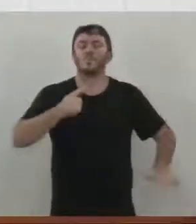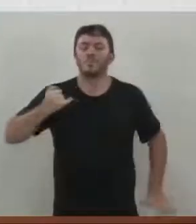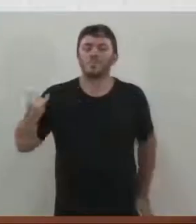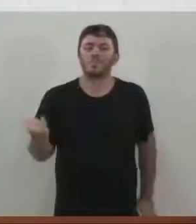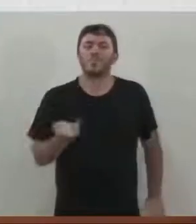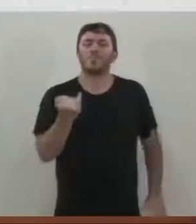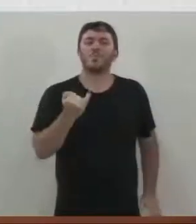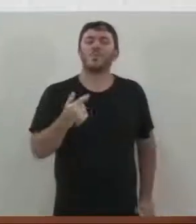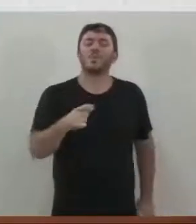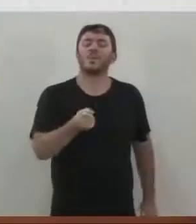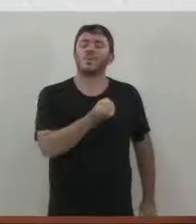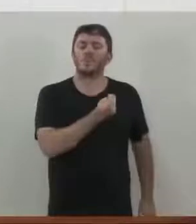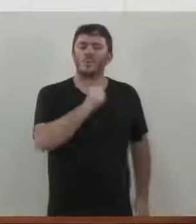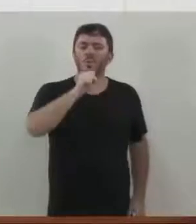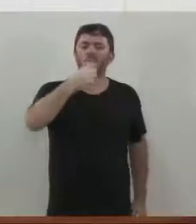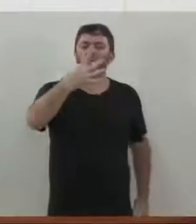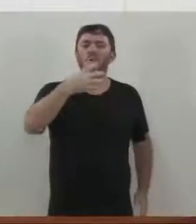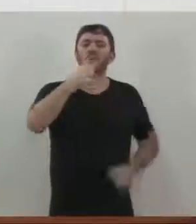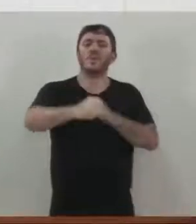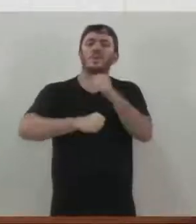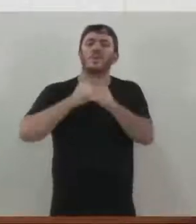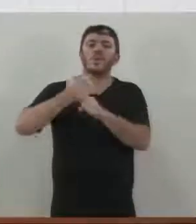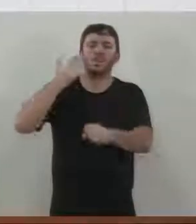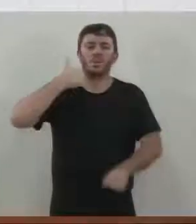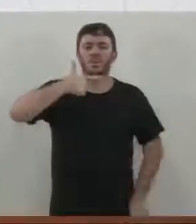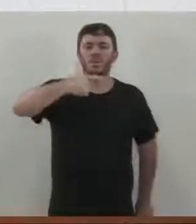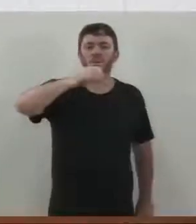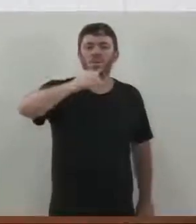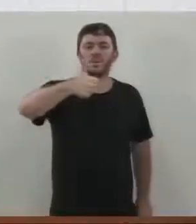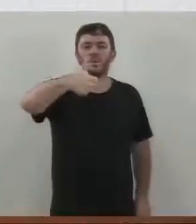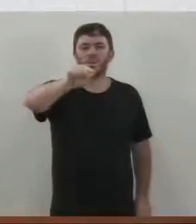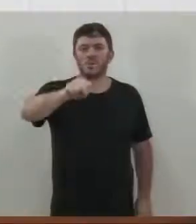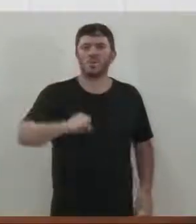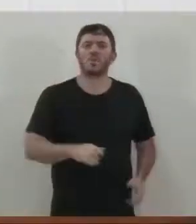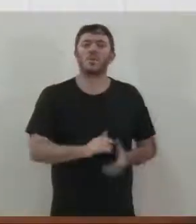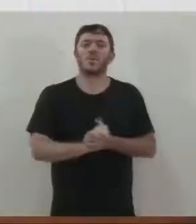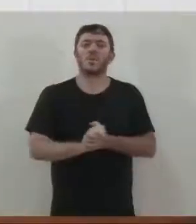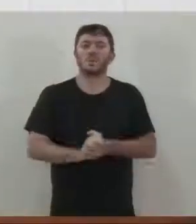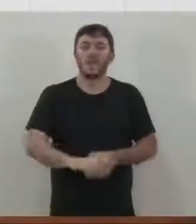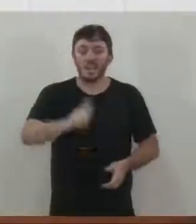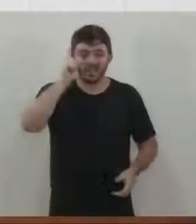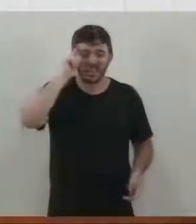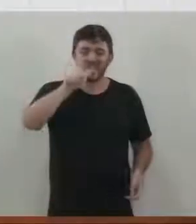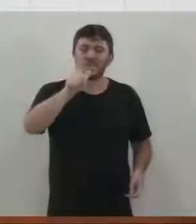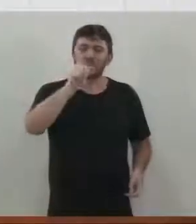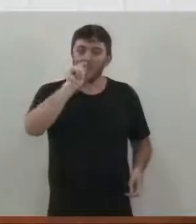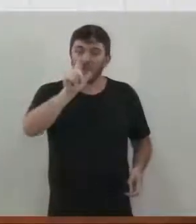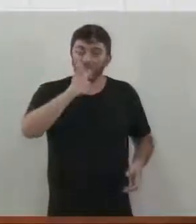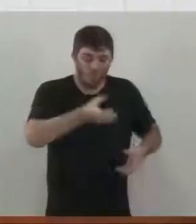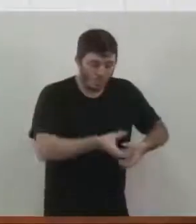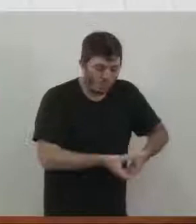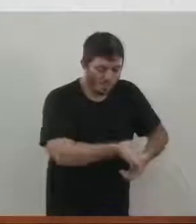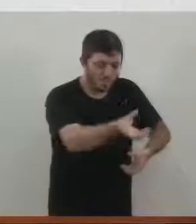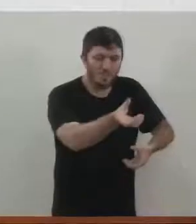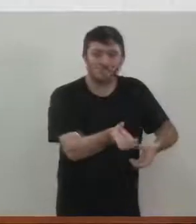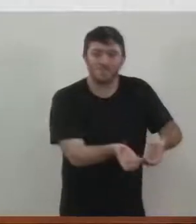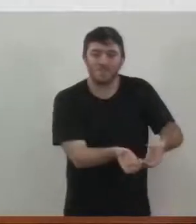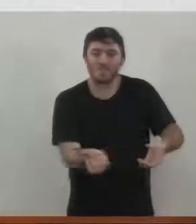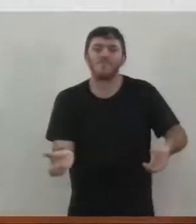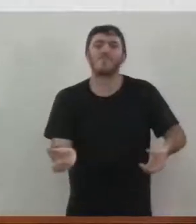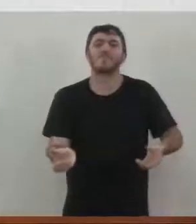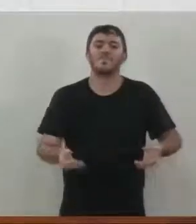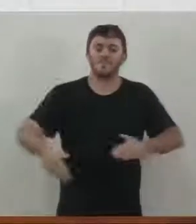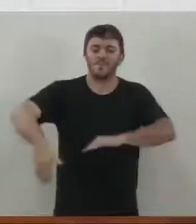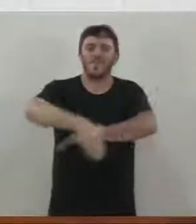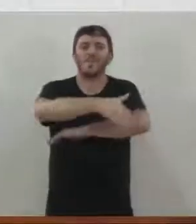indicação 84/2018, que é ali da rede de esgoto, prolongamento da rede de esgoto ali da Rua do